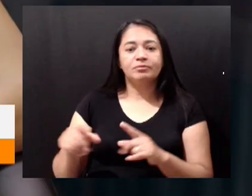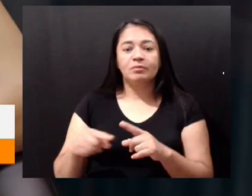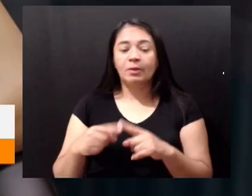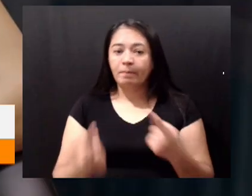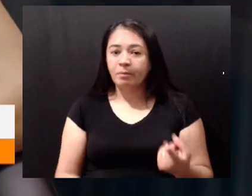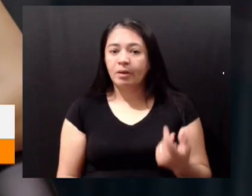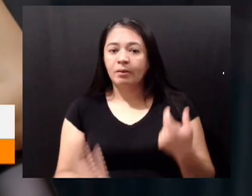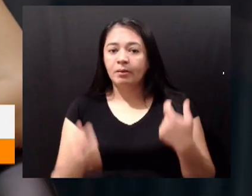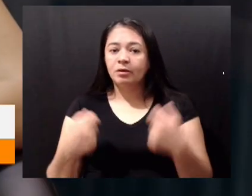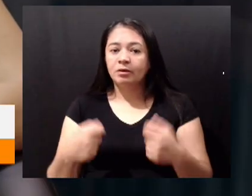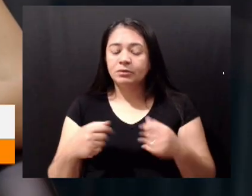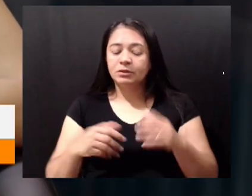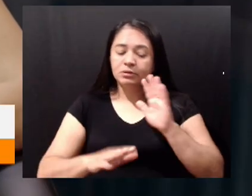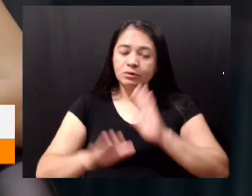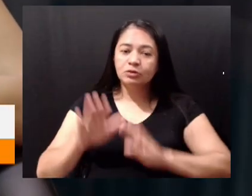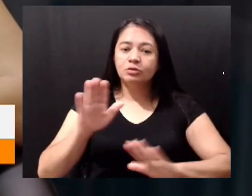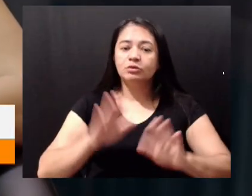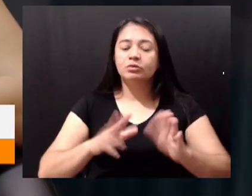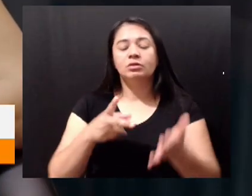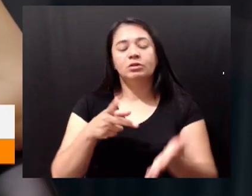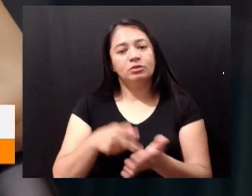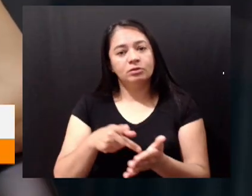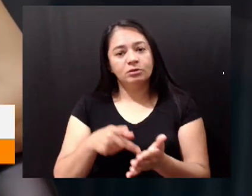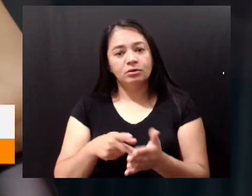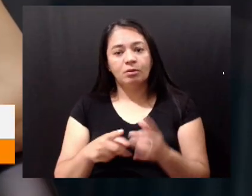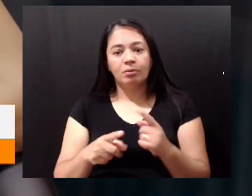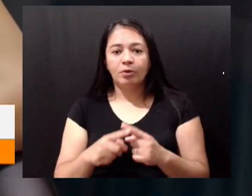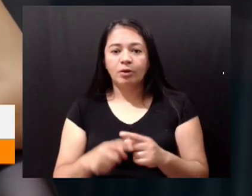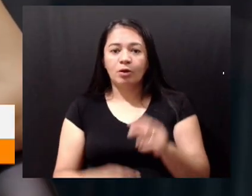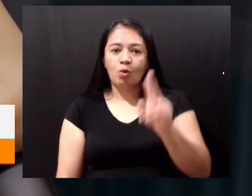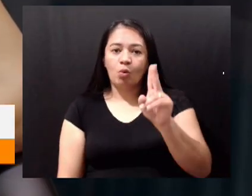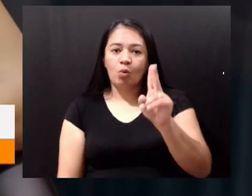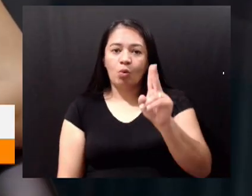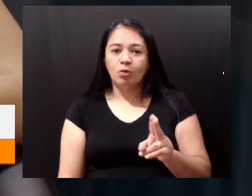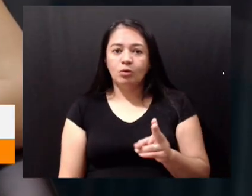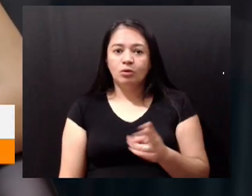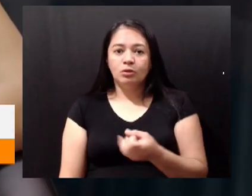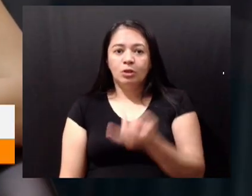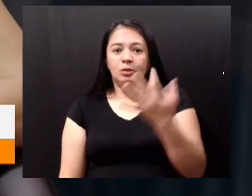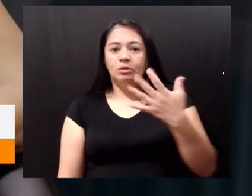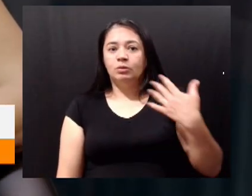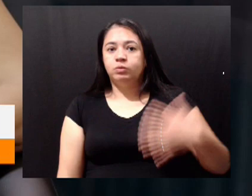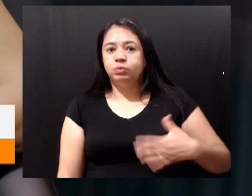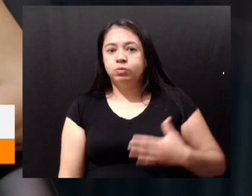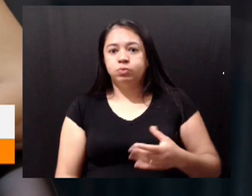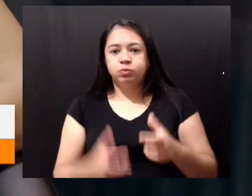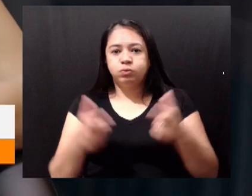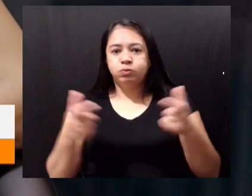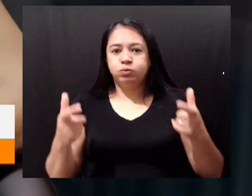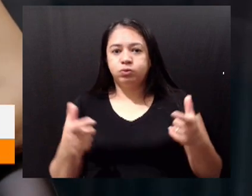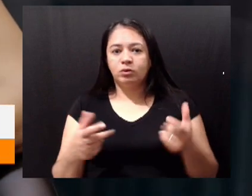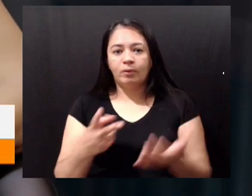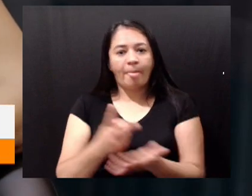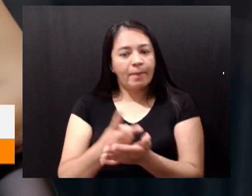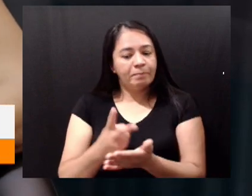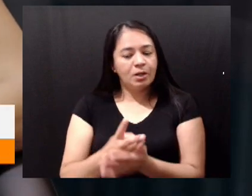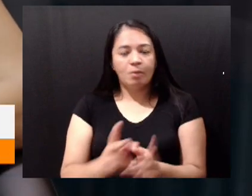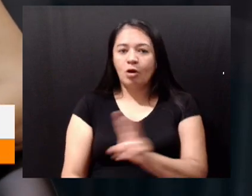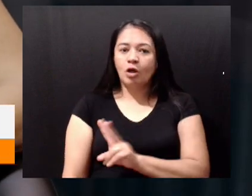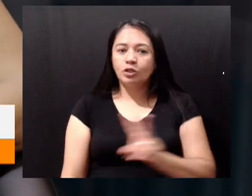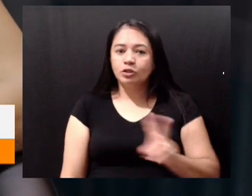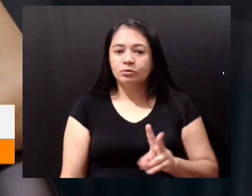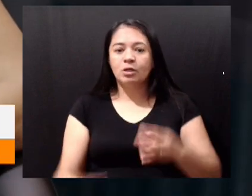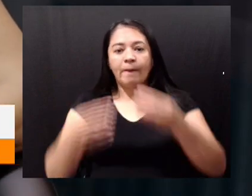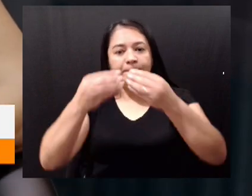muito cuidado mesmo, porque o uso também exagerado, indiscriminado, mesmo de vitamina, pode fazer mal, né?